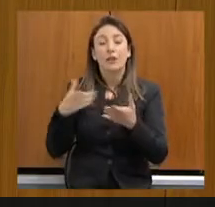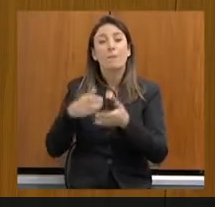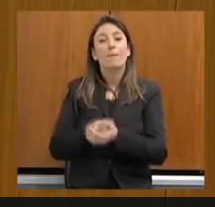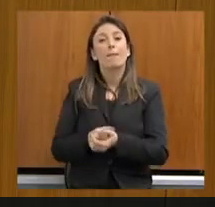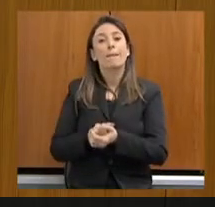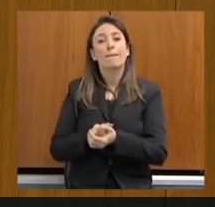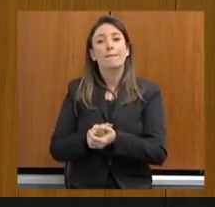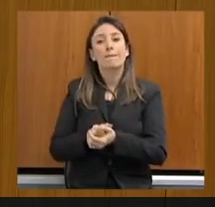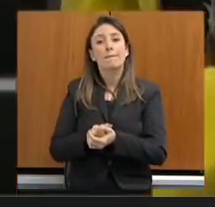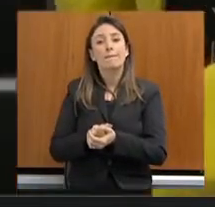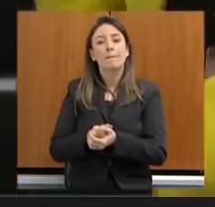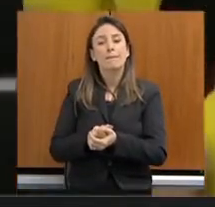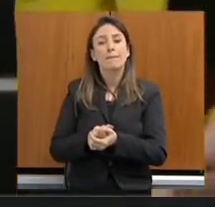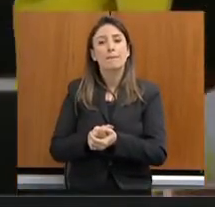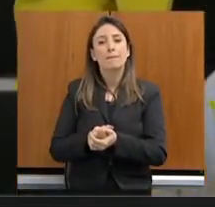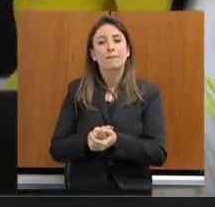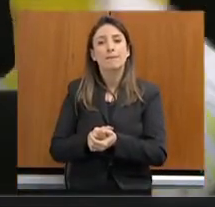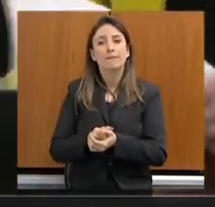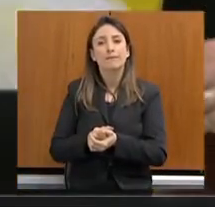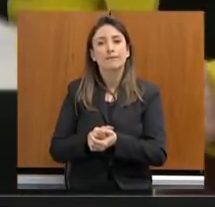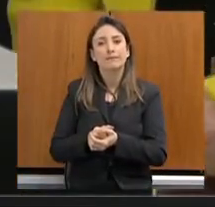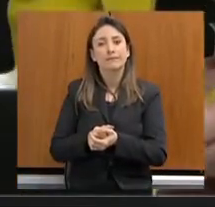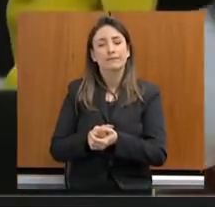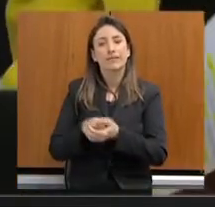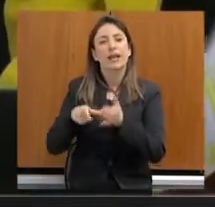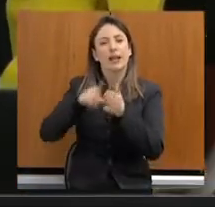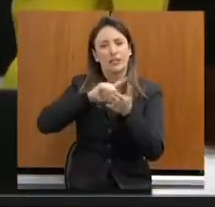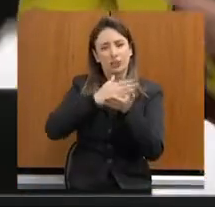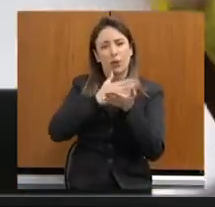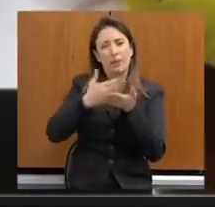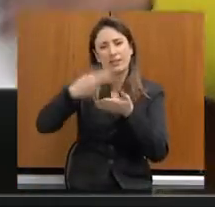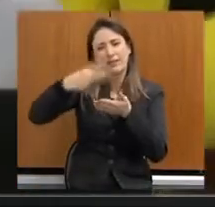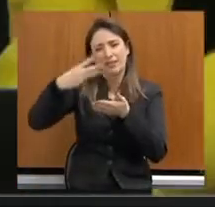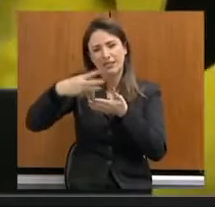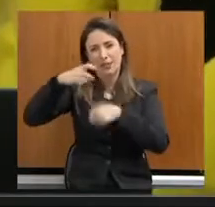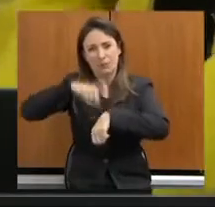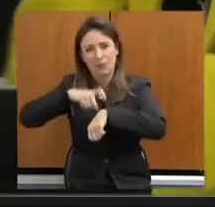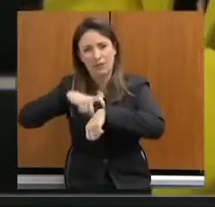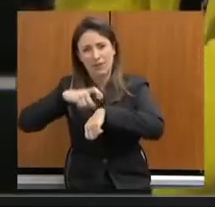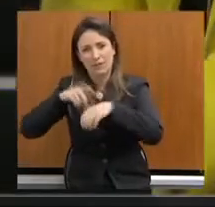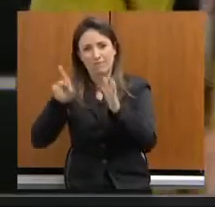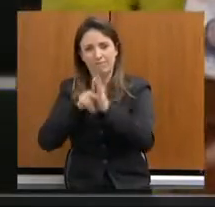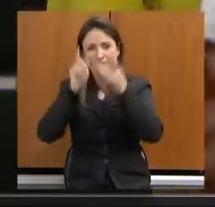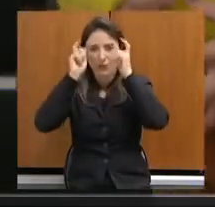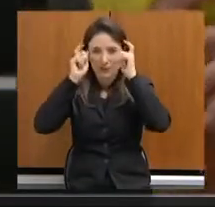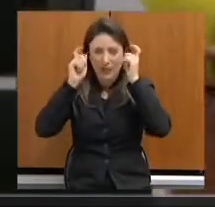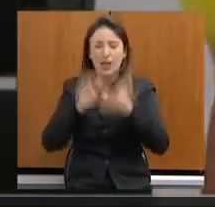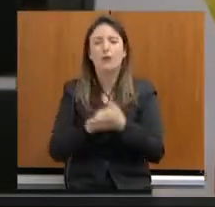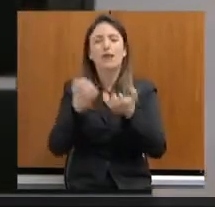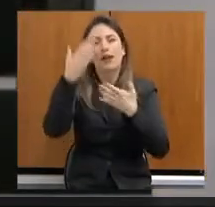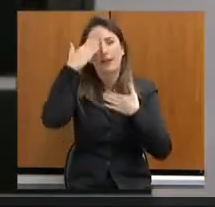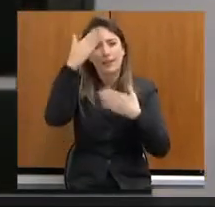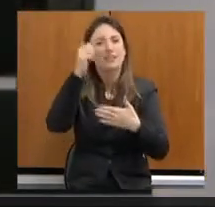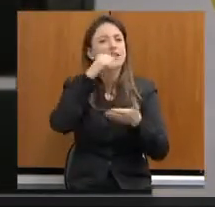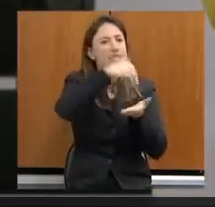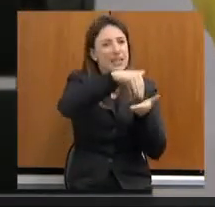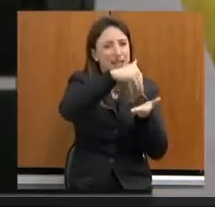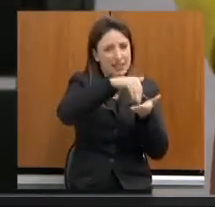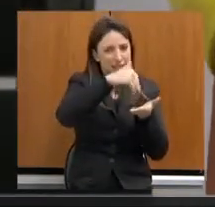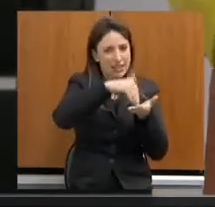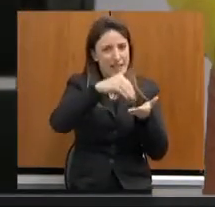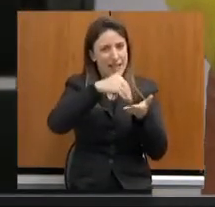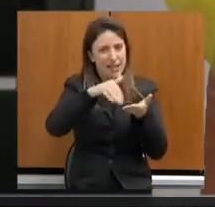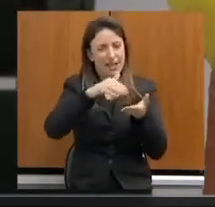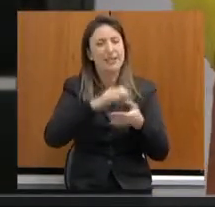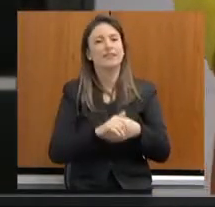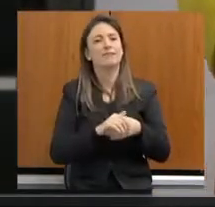é desta reunião eu gostaria de agradecer secretário dizer que nós iremos votar